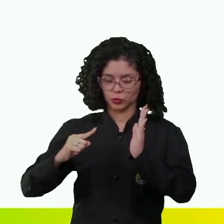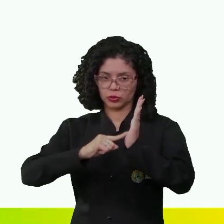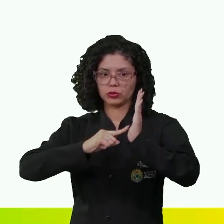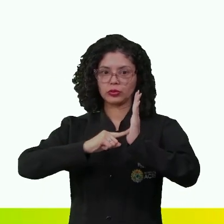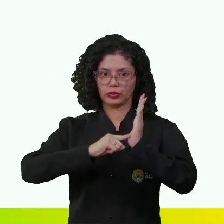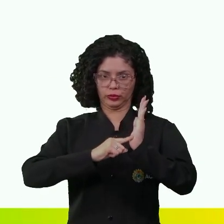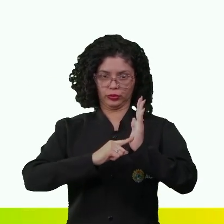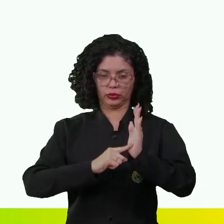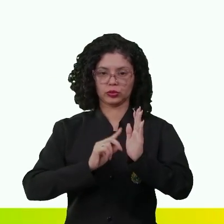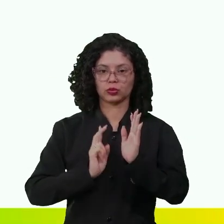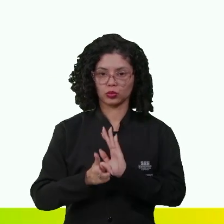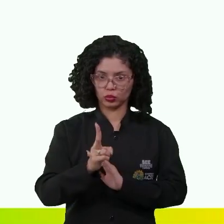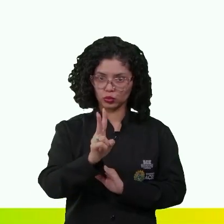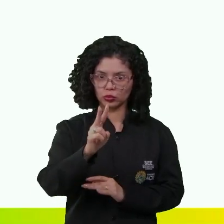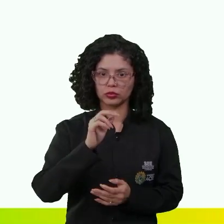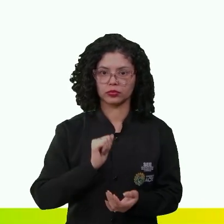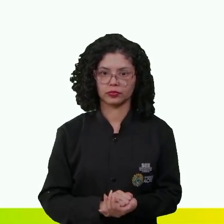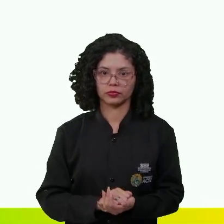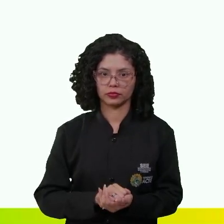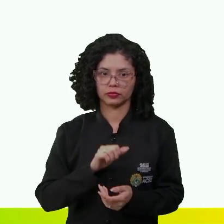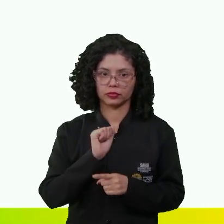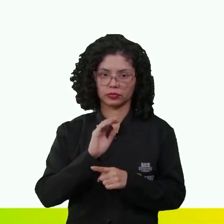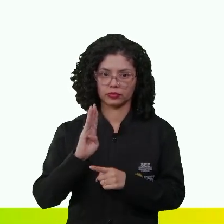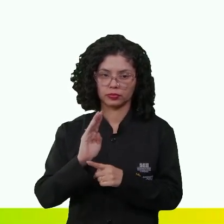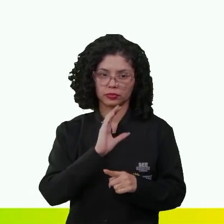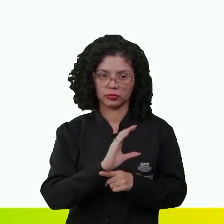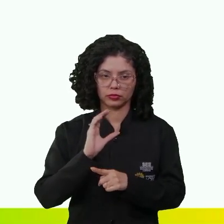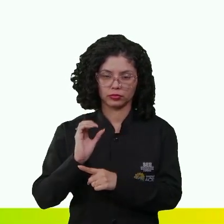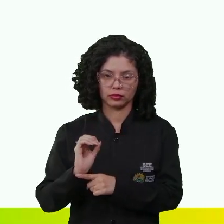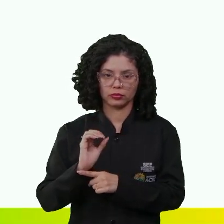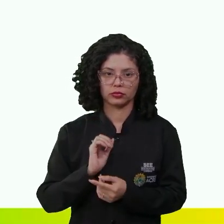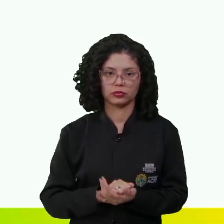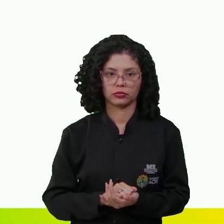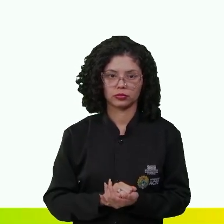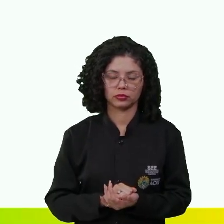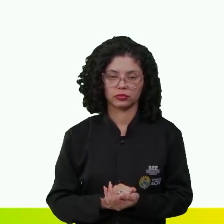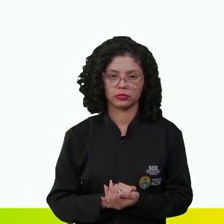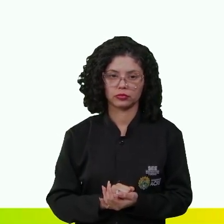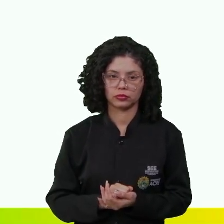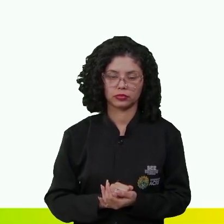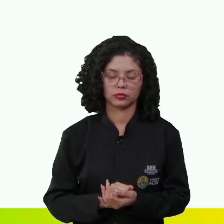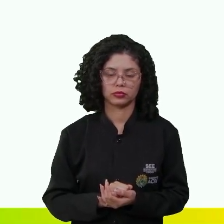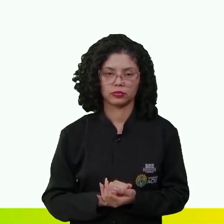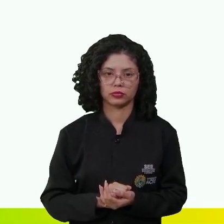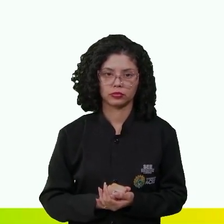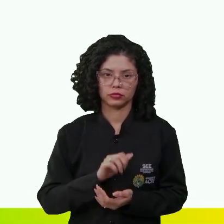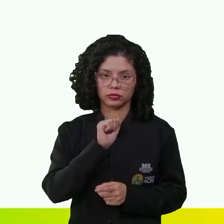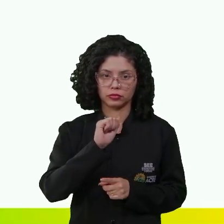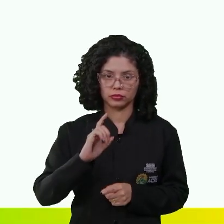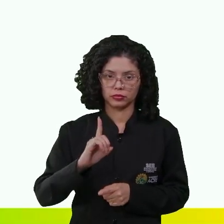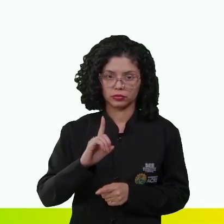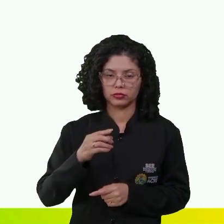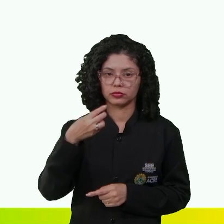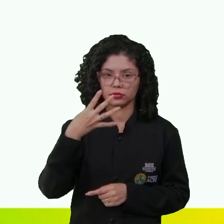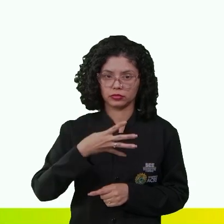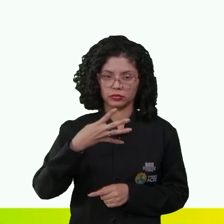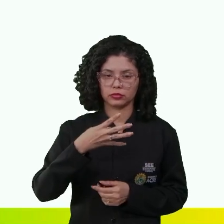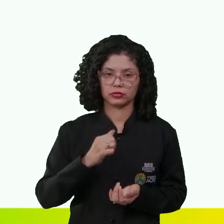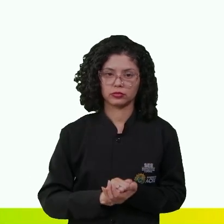pontos, respectivamente, de AB e AC, de forma que AD mede